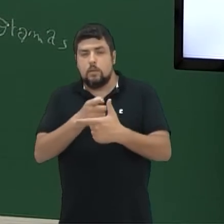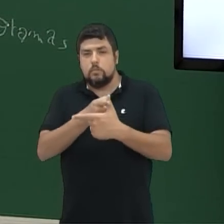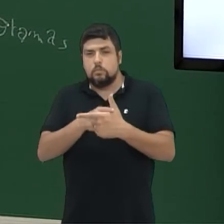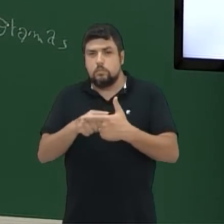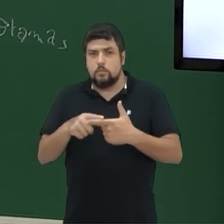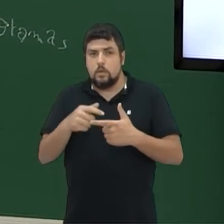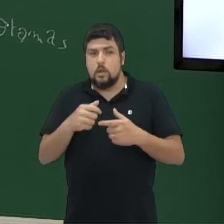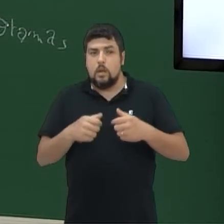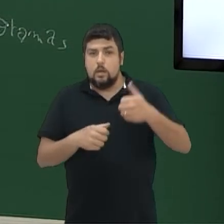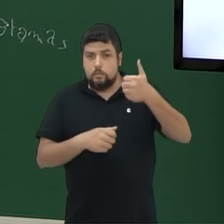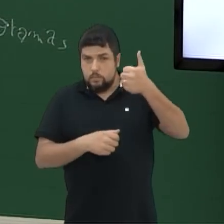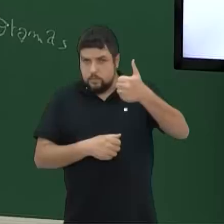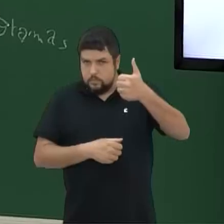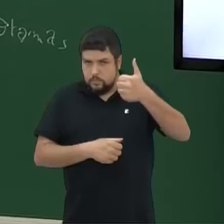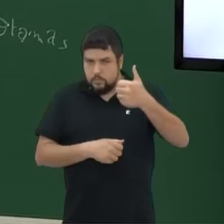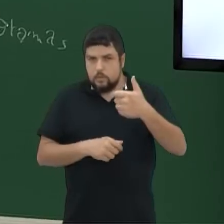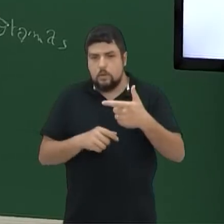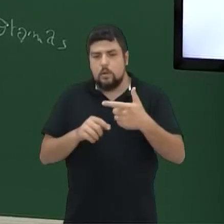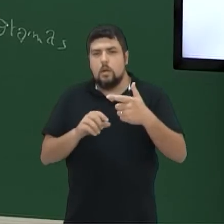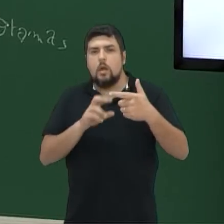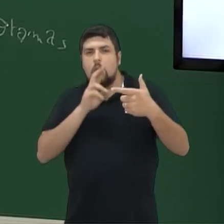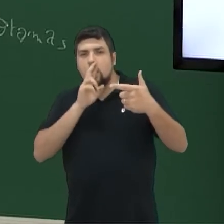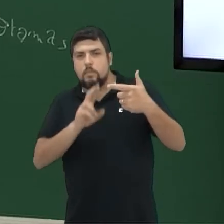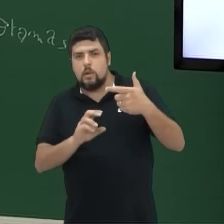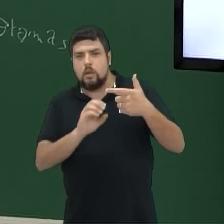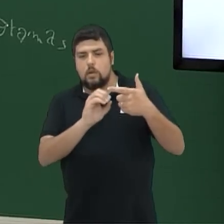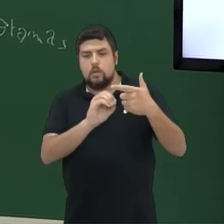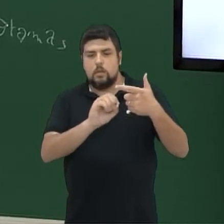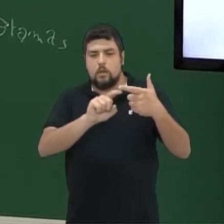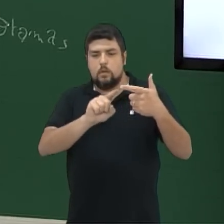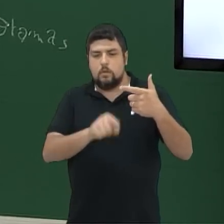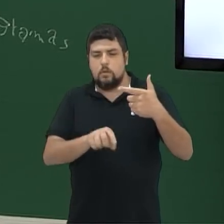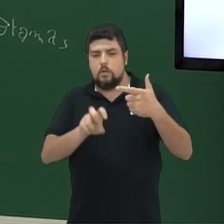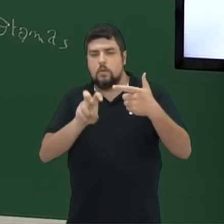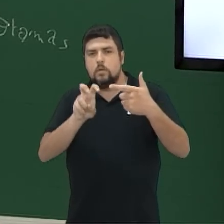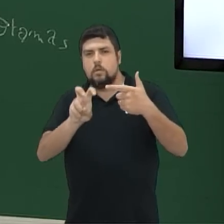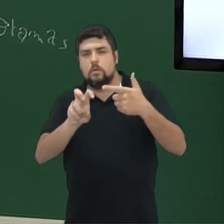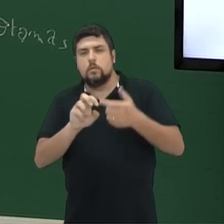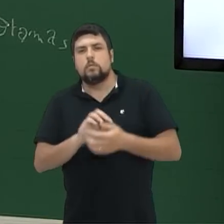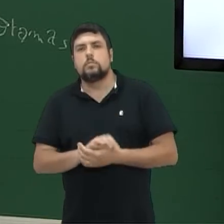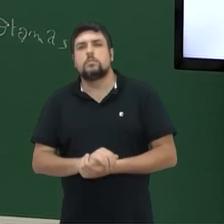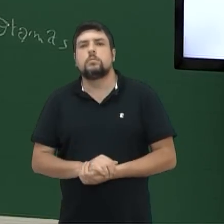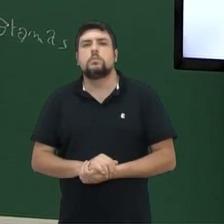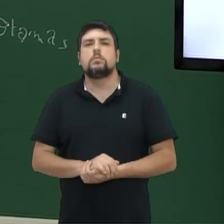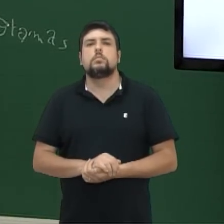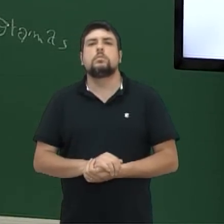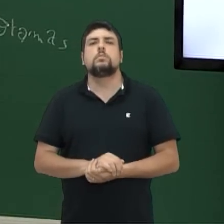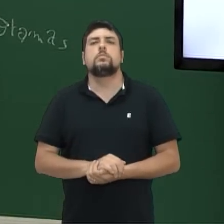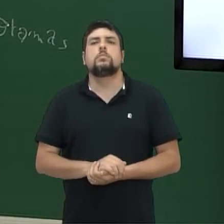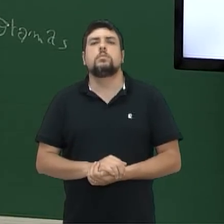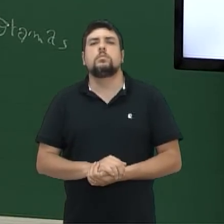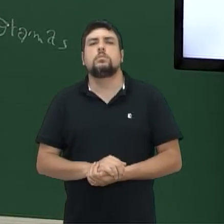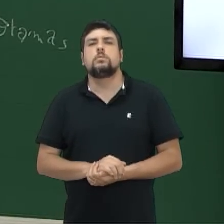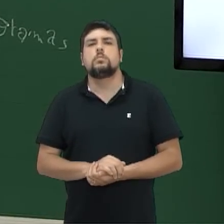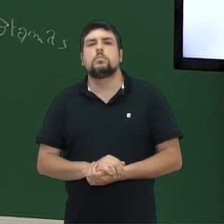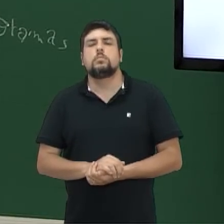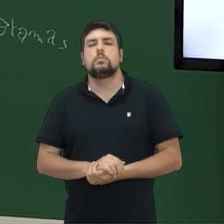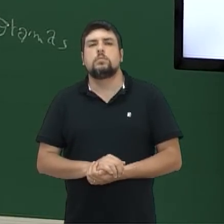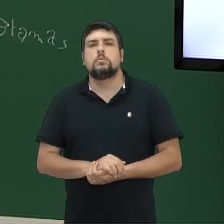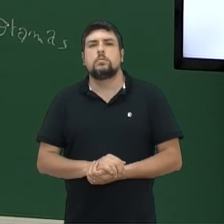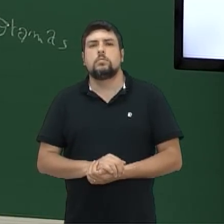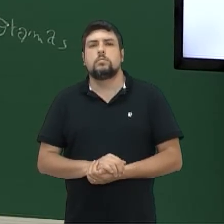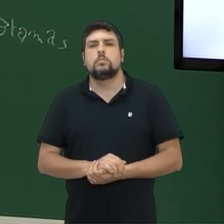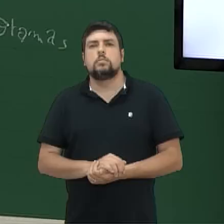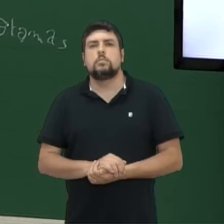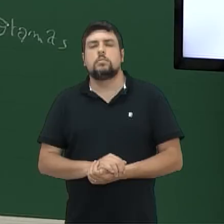0,5. Agora, a gente tem que continuar. Dividir ele por 10 e o resultado a gente divide ele por 10 outra vez. Então, vamos